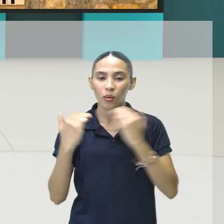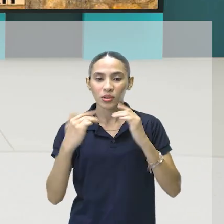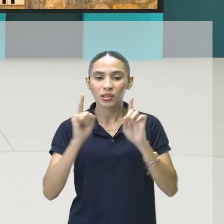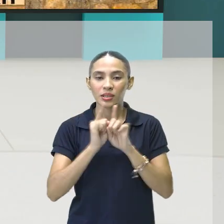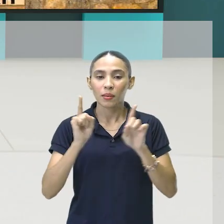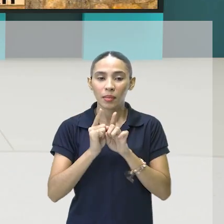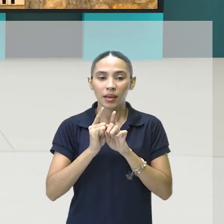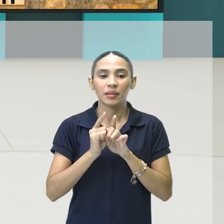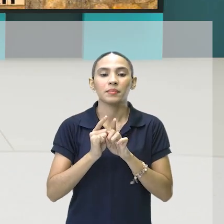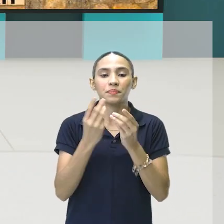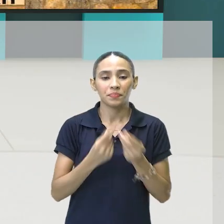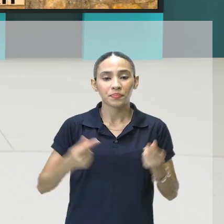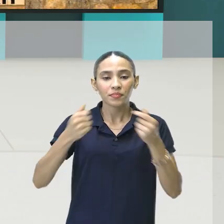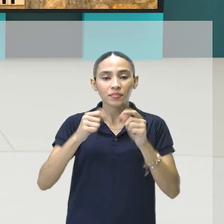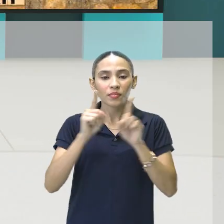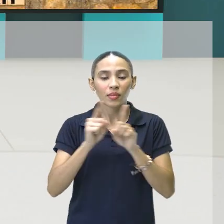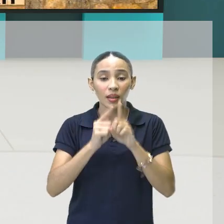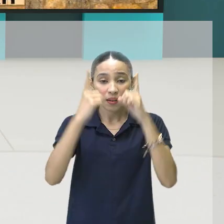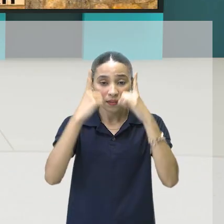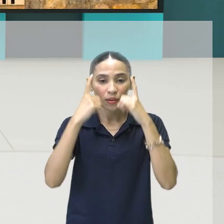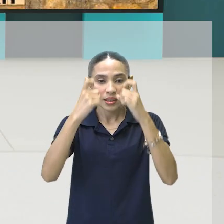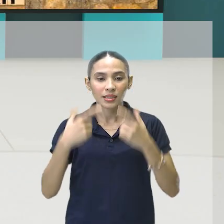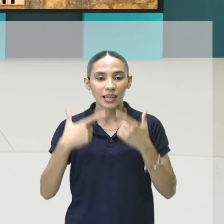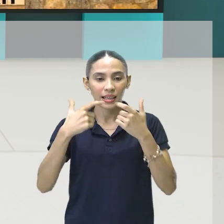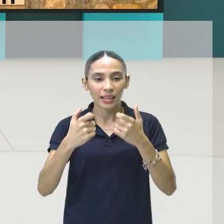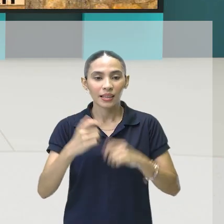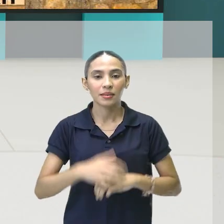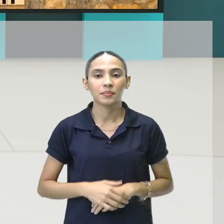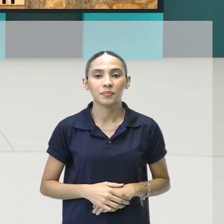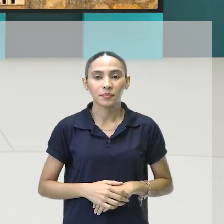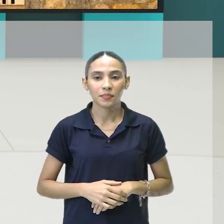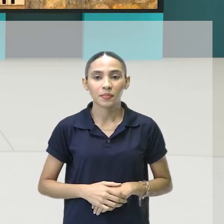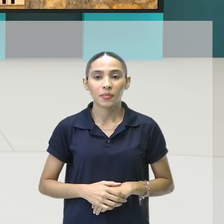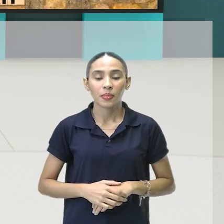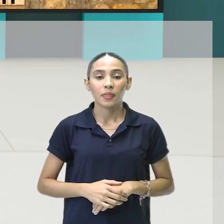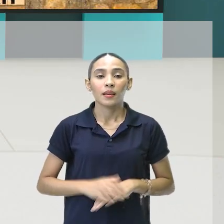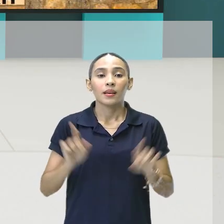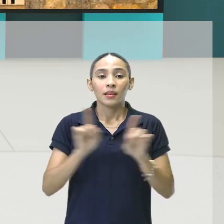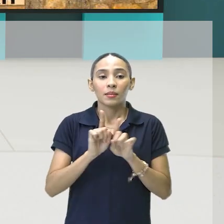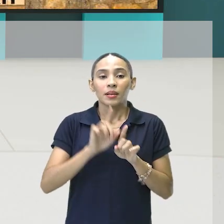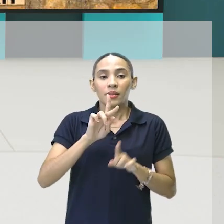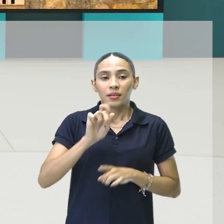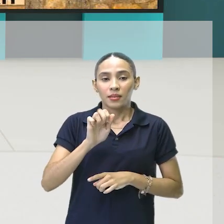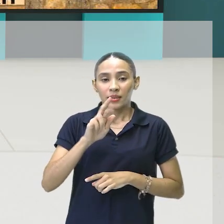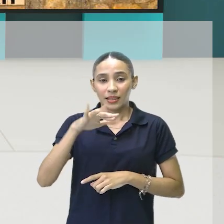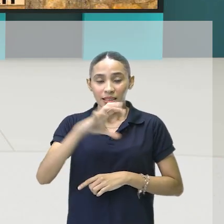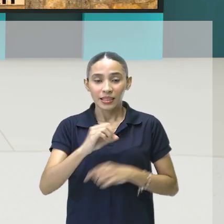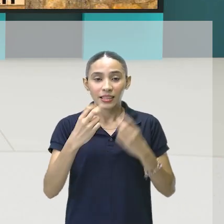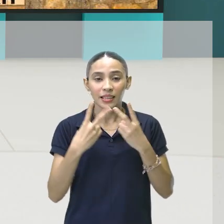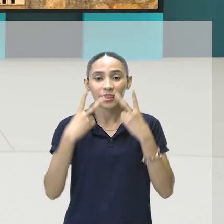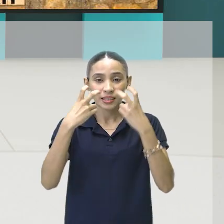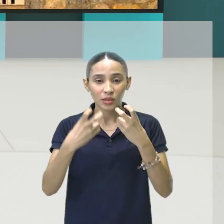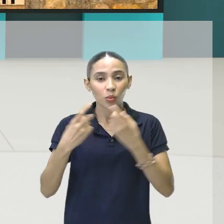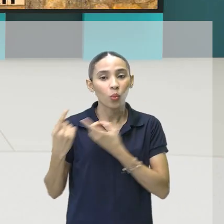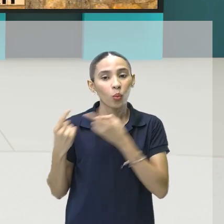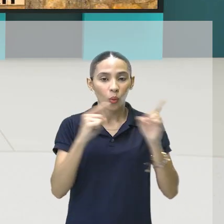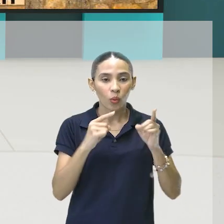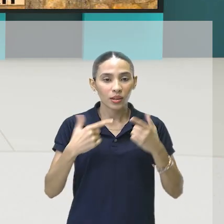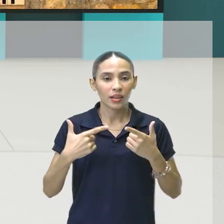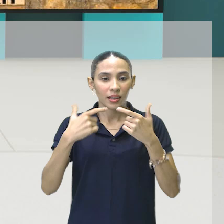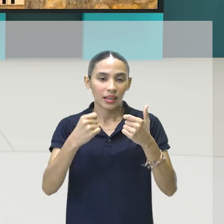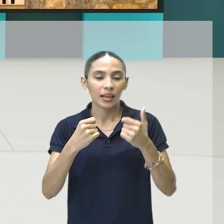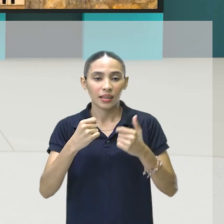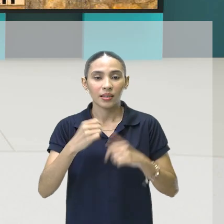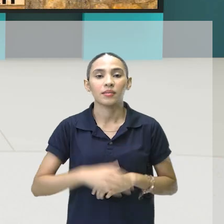destruição massiva, simbolizando a crueldade da guerra moderna. Guernica é um grito visual contra a guerra, um símbolo